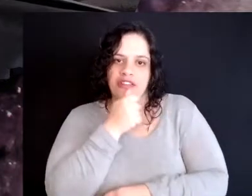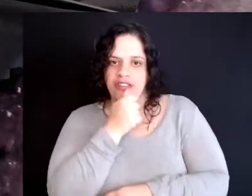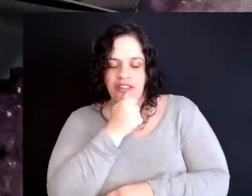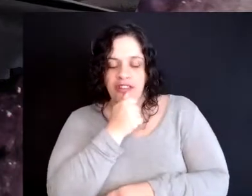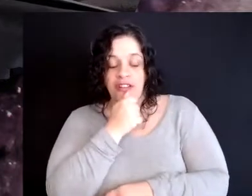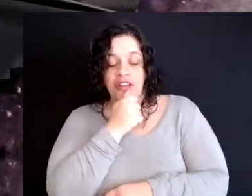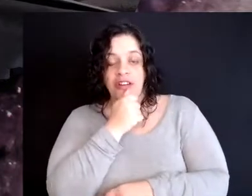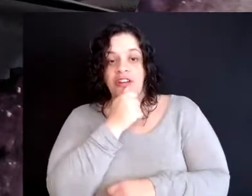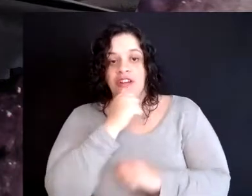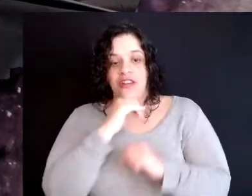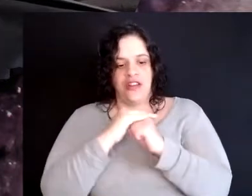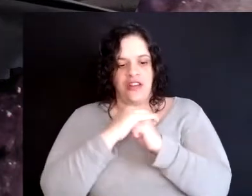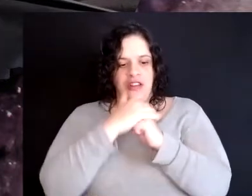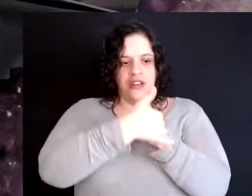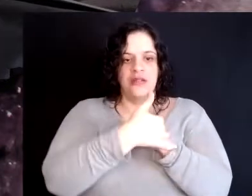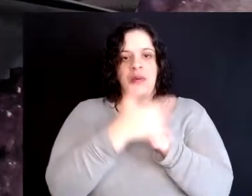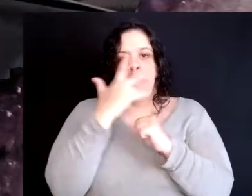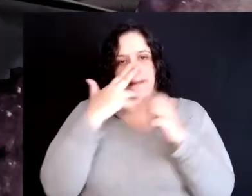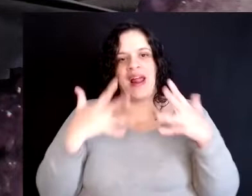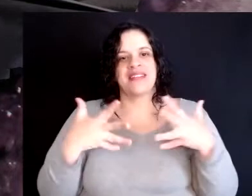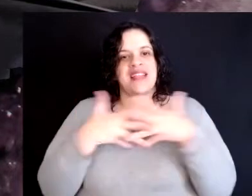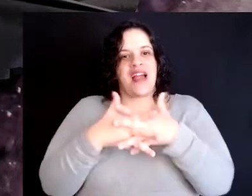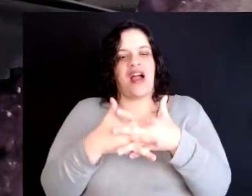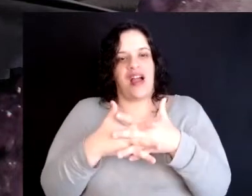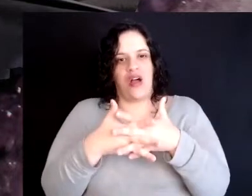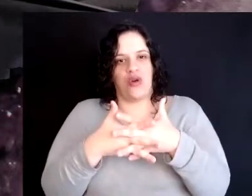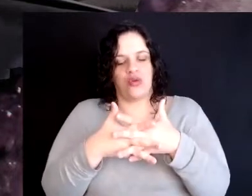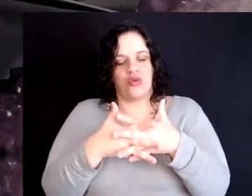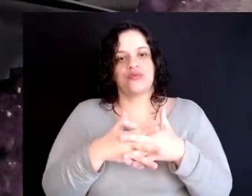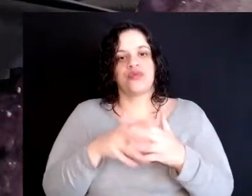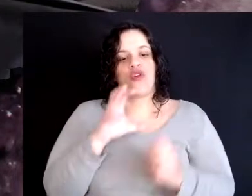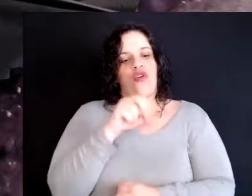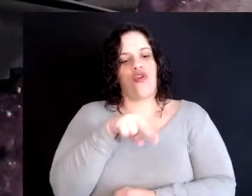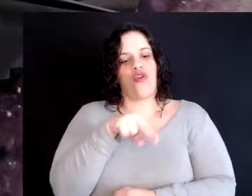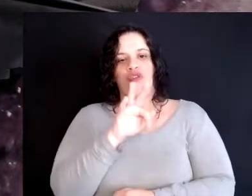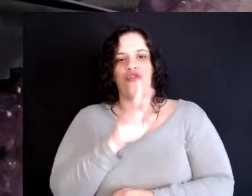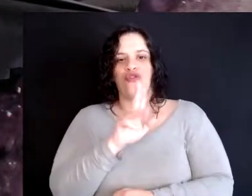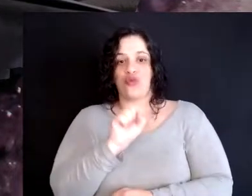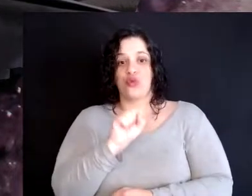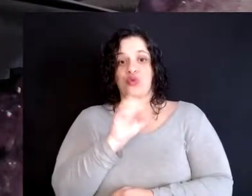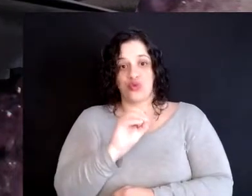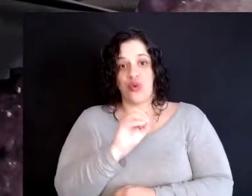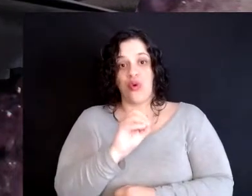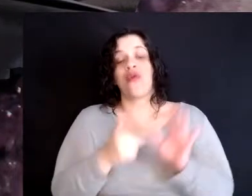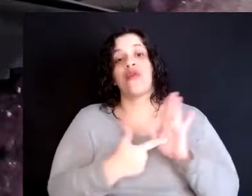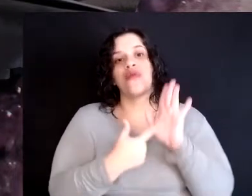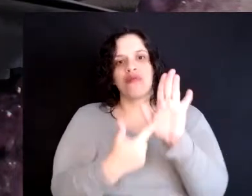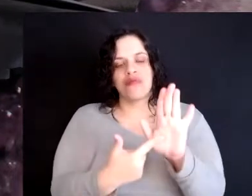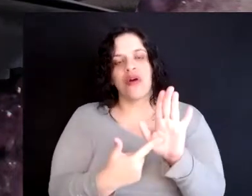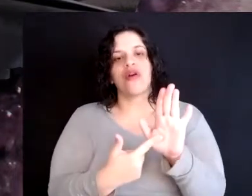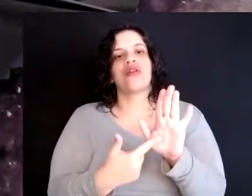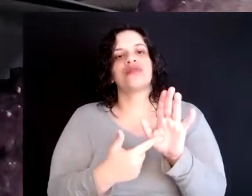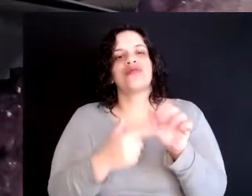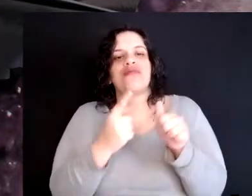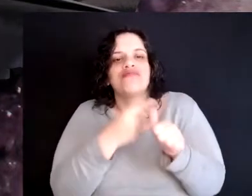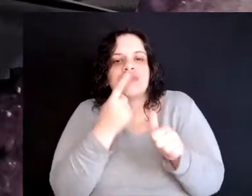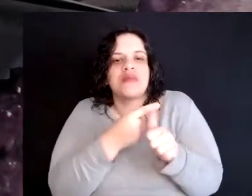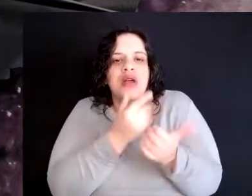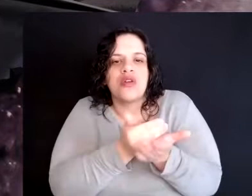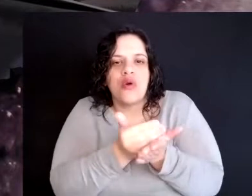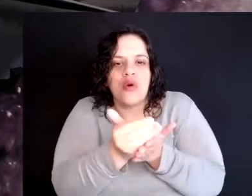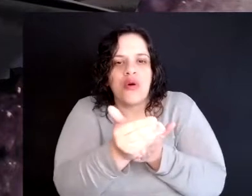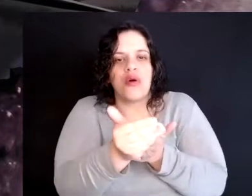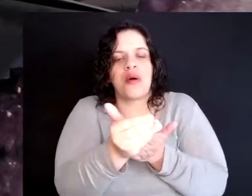caos e o Confuso justamente indica os primeiros princípio da ordem, né?